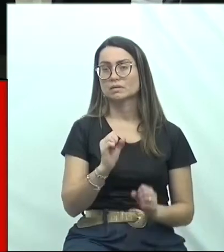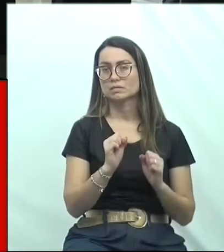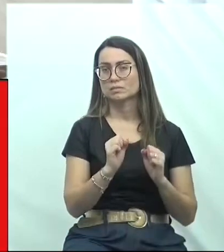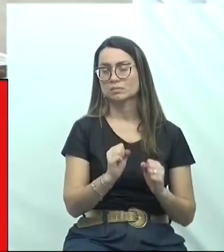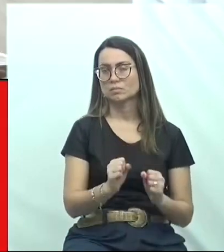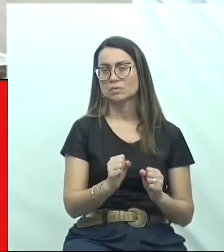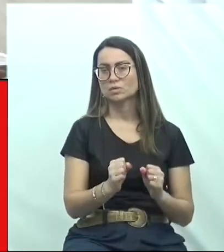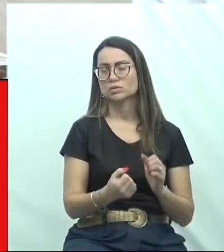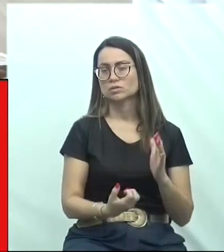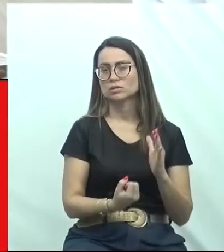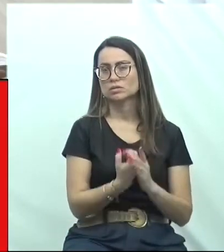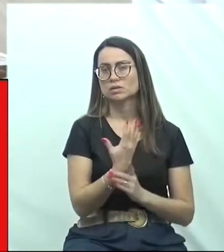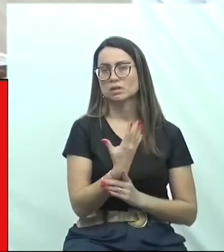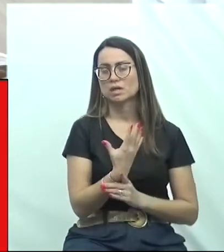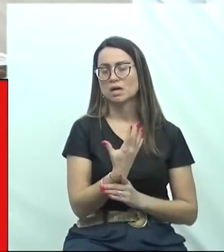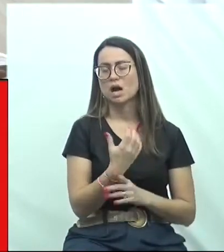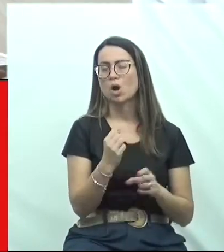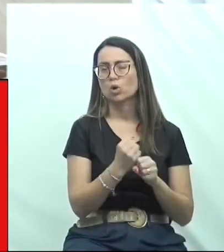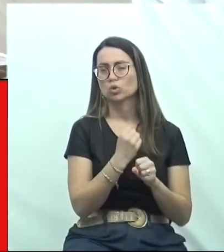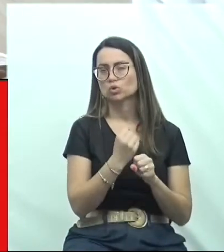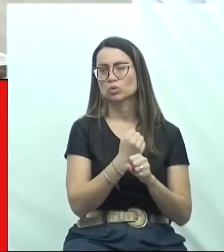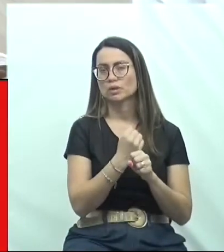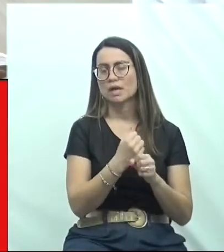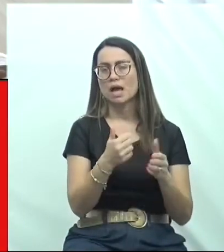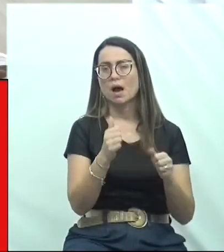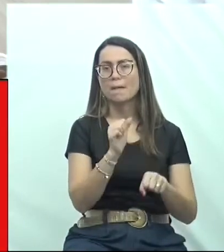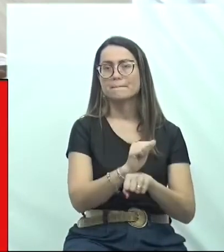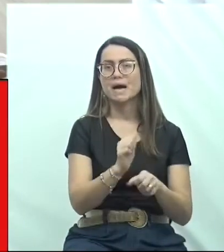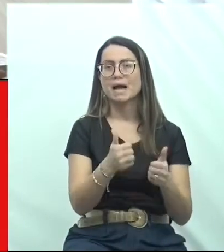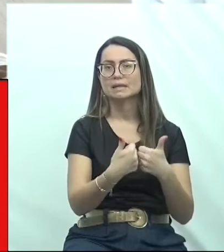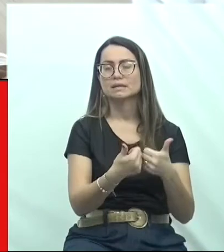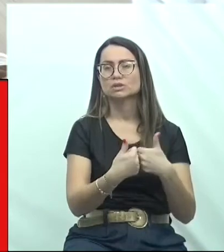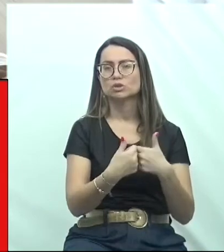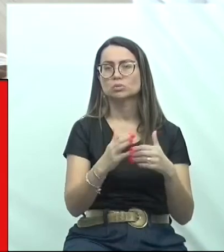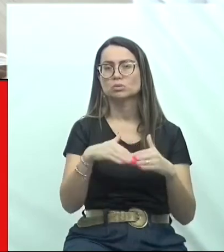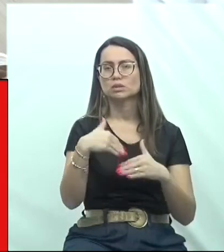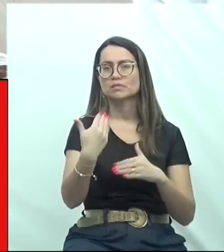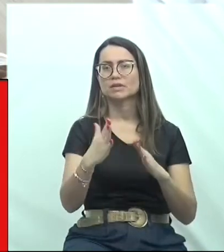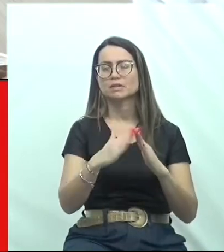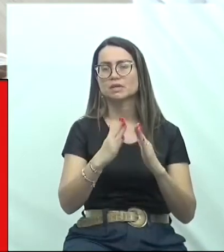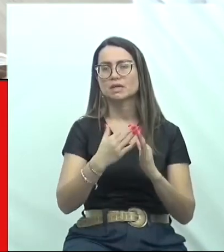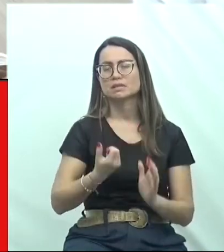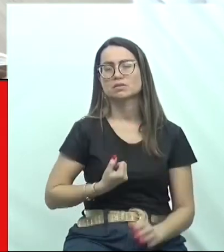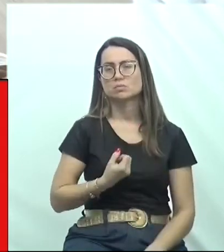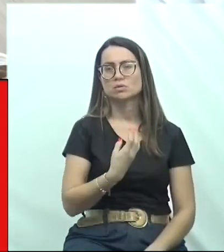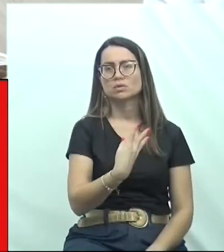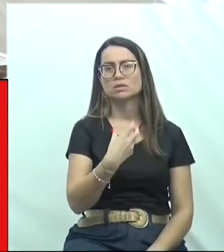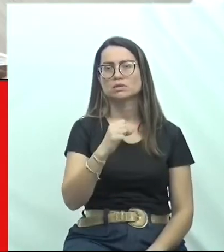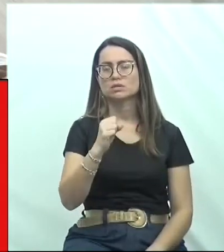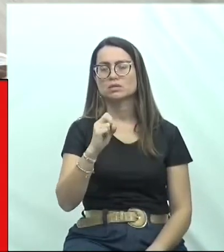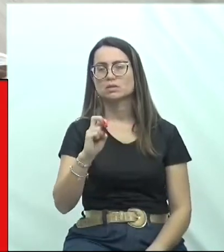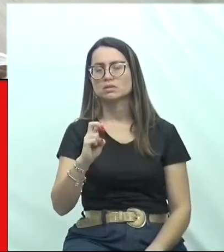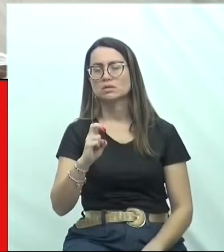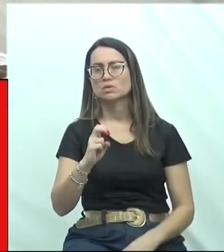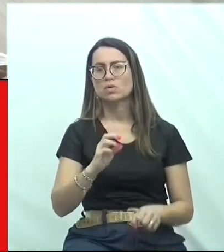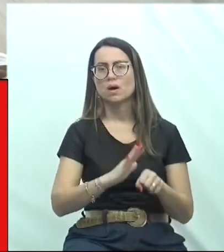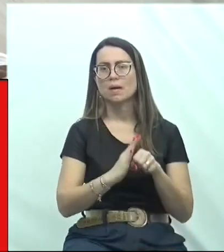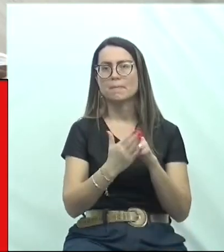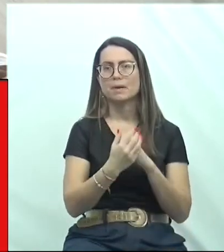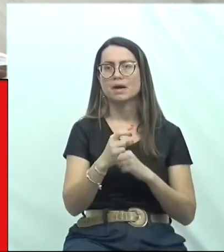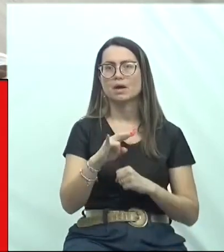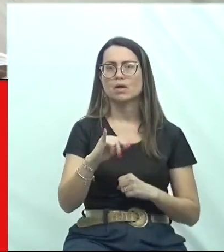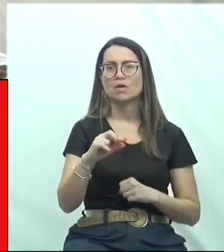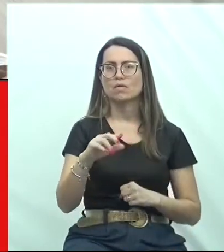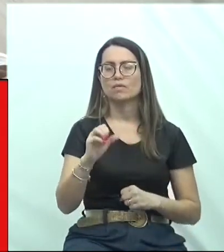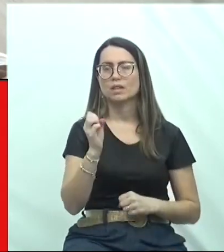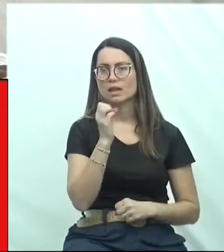de parada de ônibus na rua Getúlio Cândido Albino, de frente ao imóvel de número 485, bairro Vila Nova